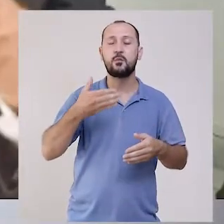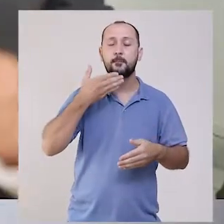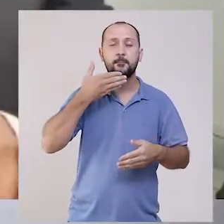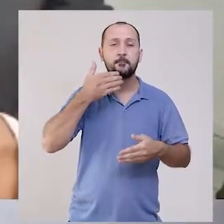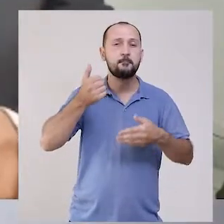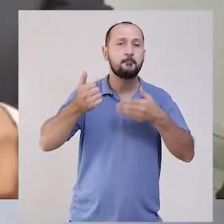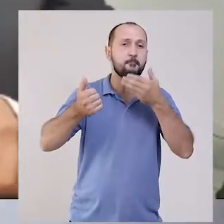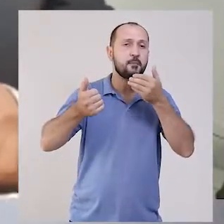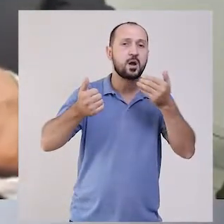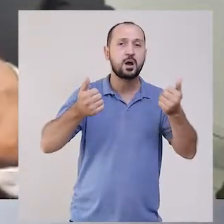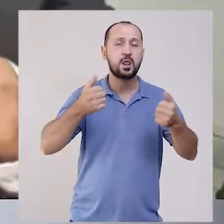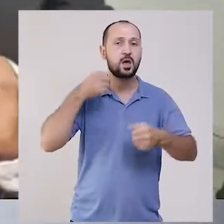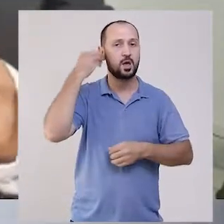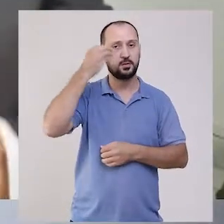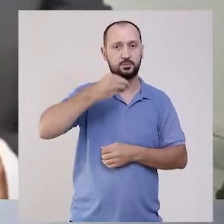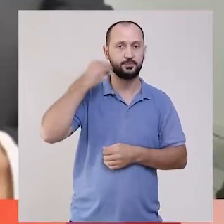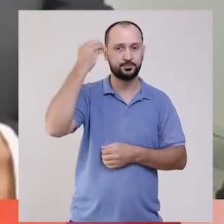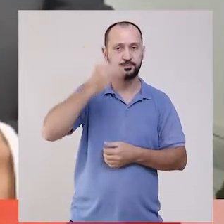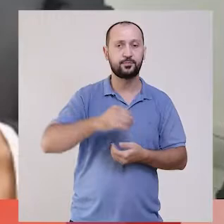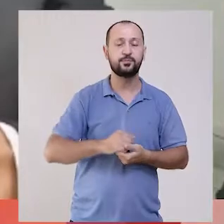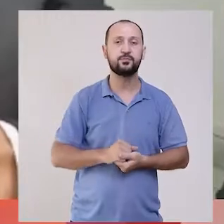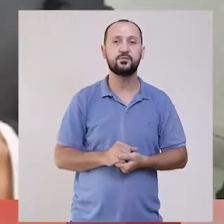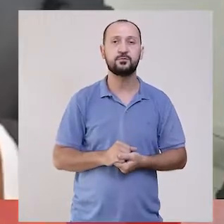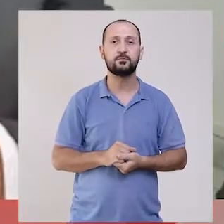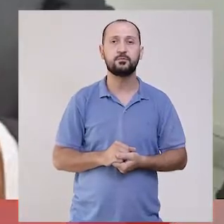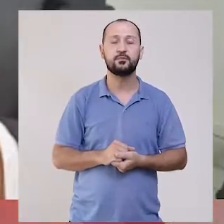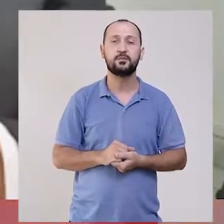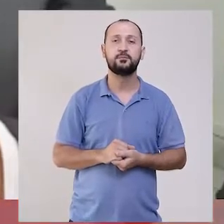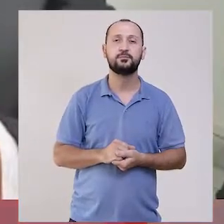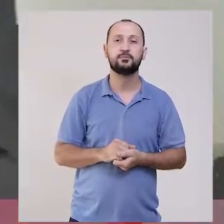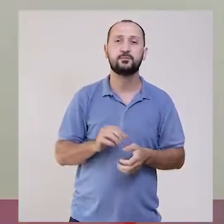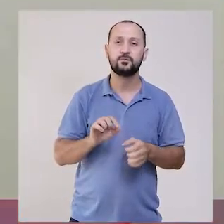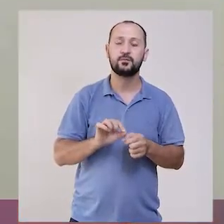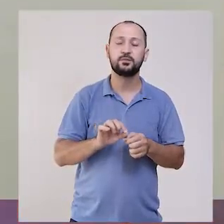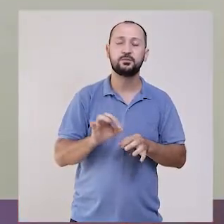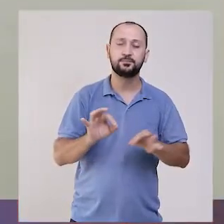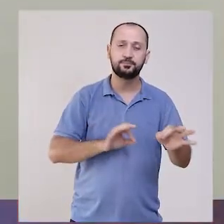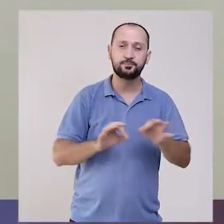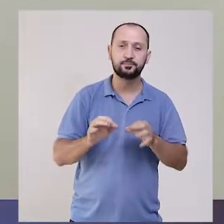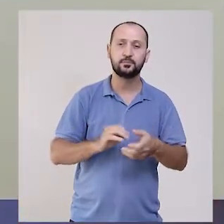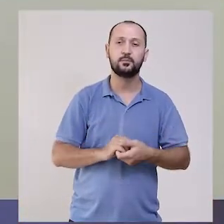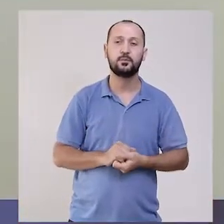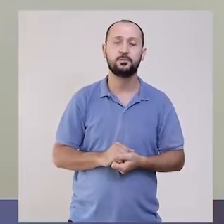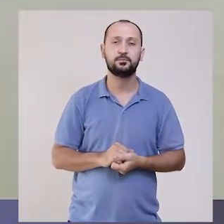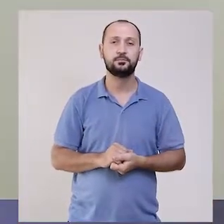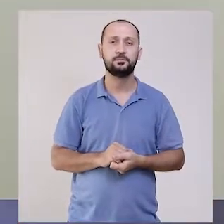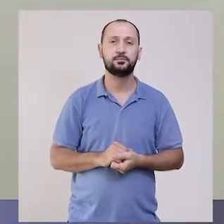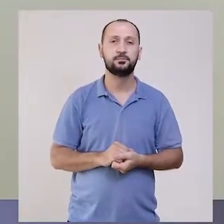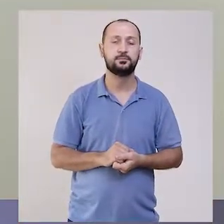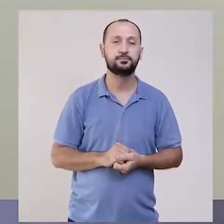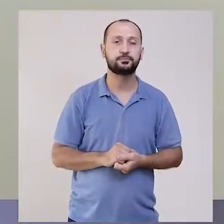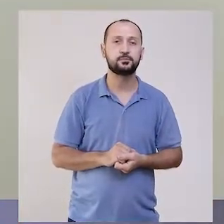fomos acumulando algumas experiências, baseando em algumas evidências.